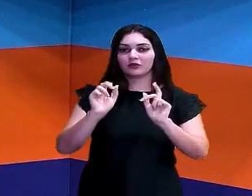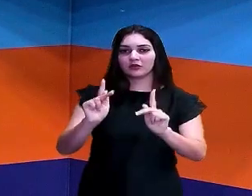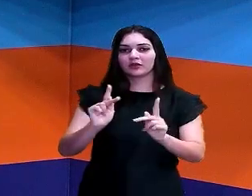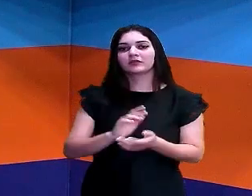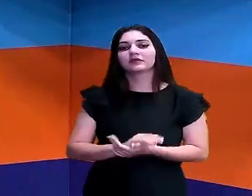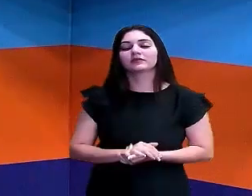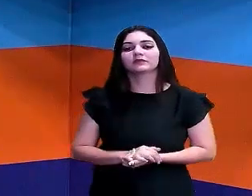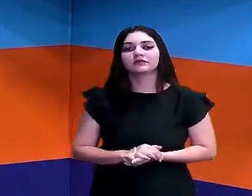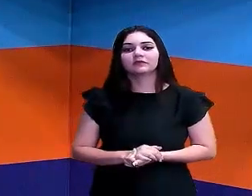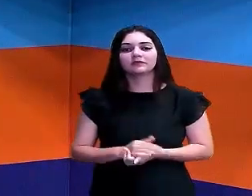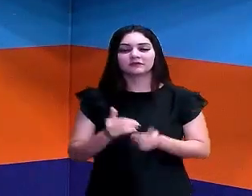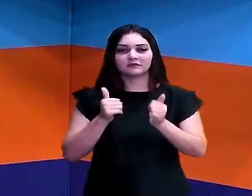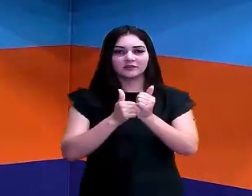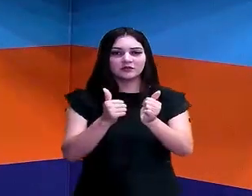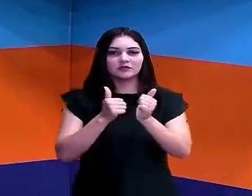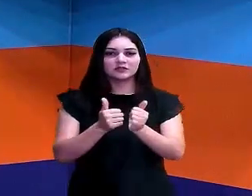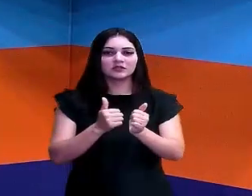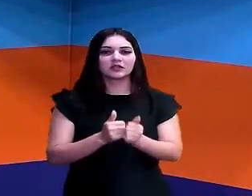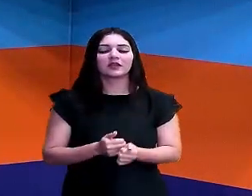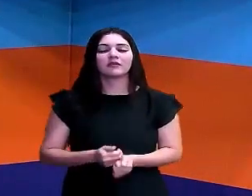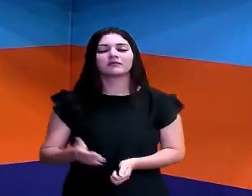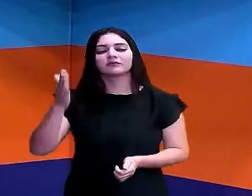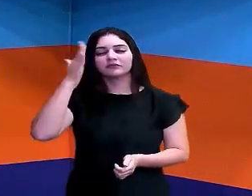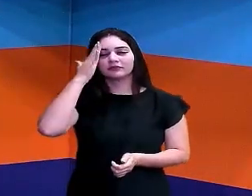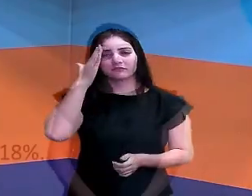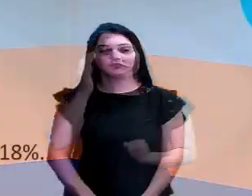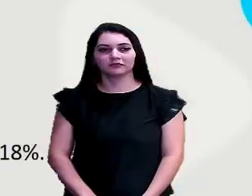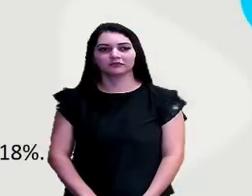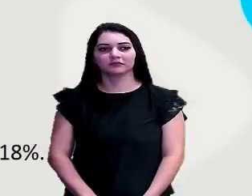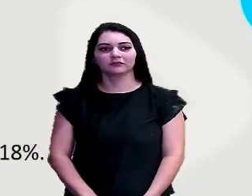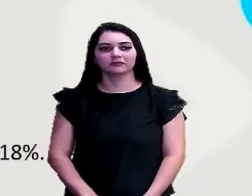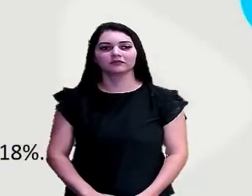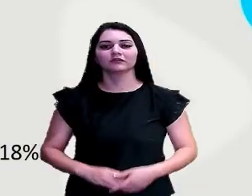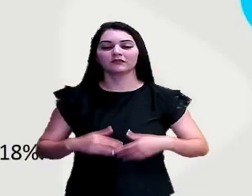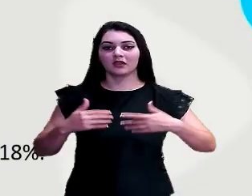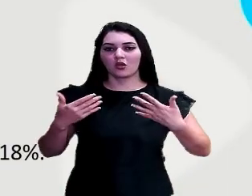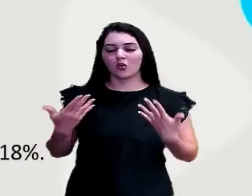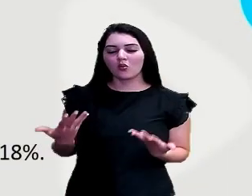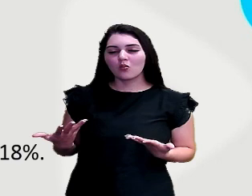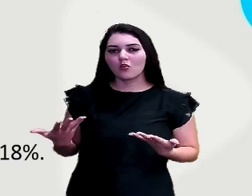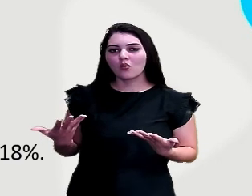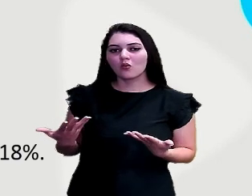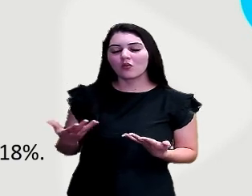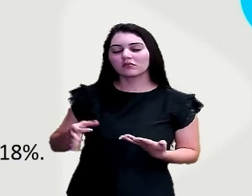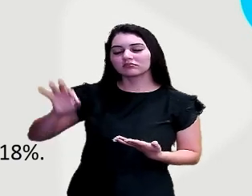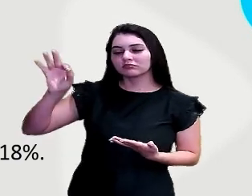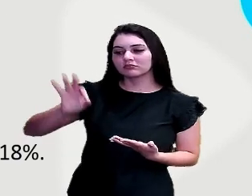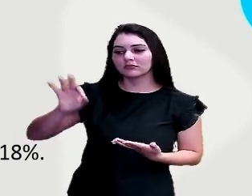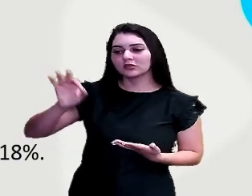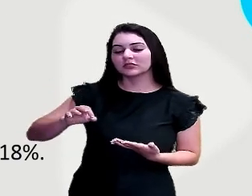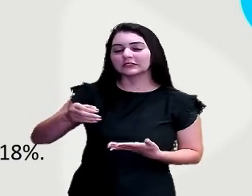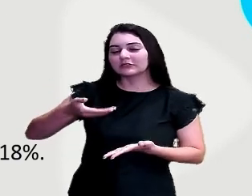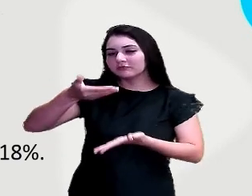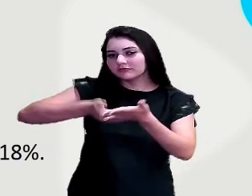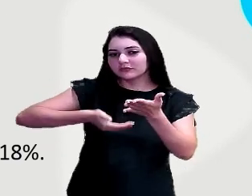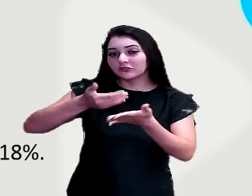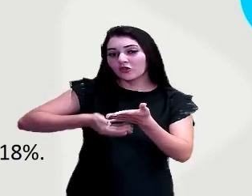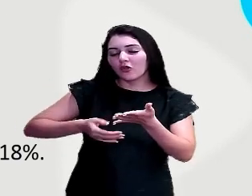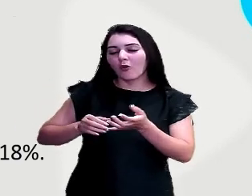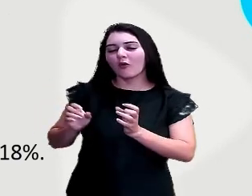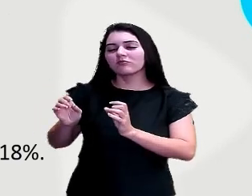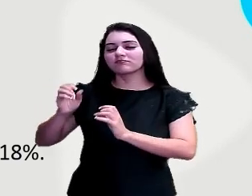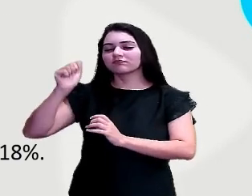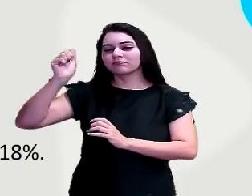lá? Vamos seguir para a gente compreender. Então, qual foi a porcentagem de desconto para a